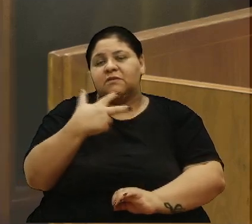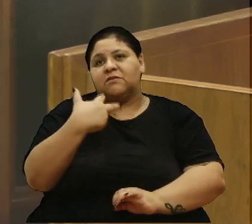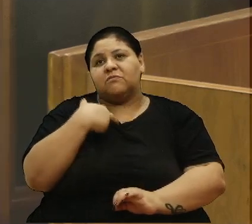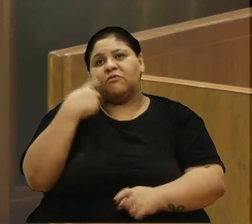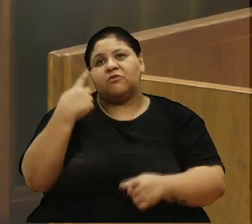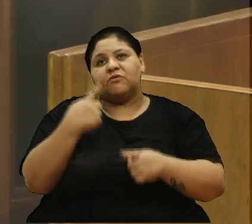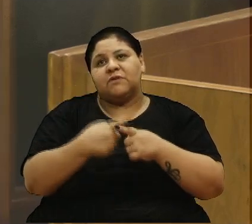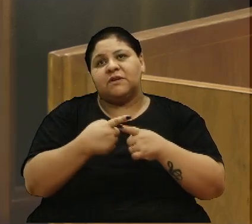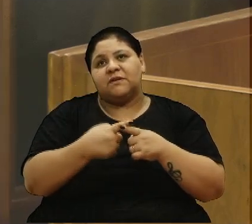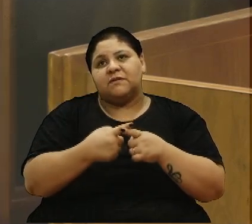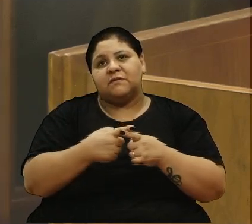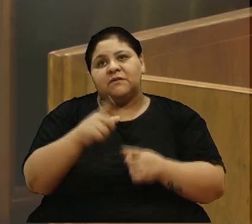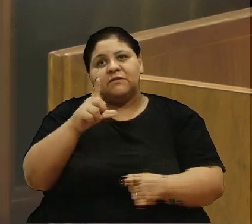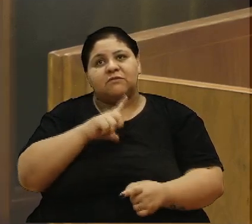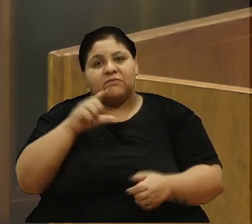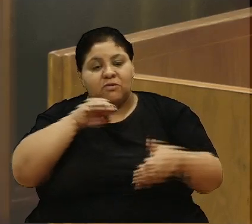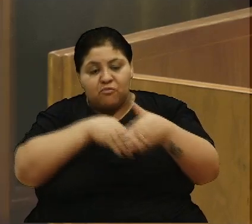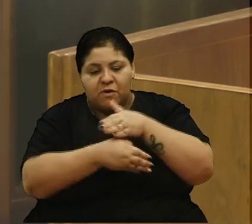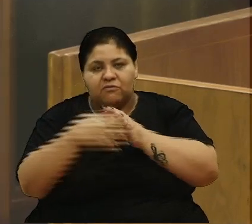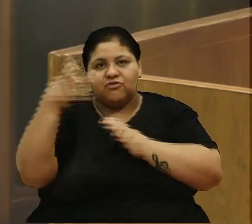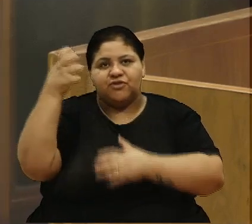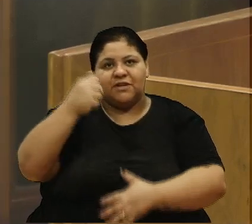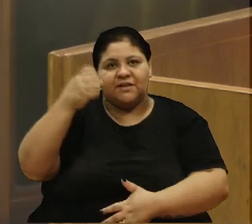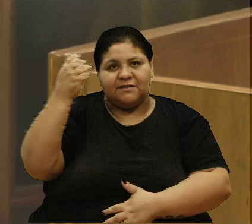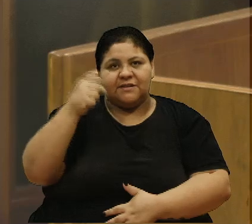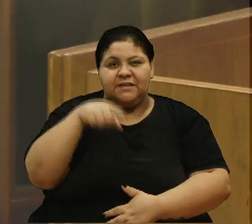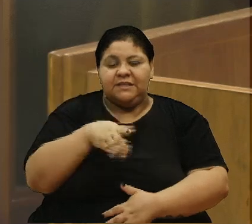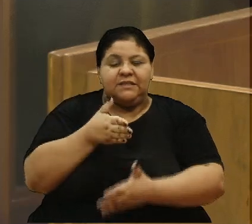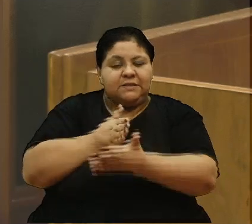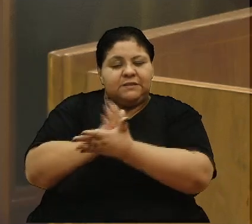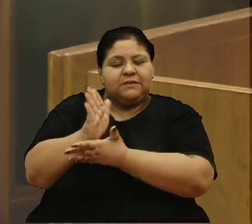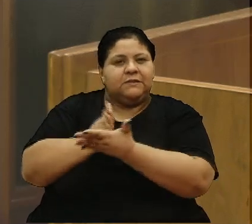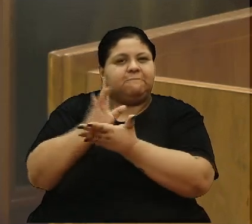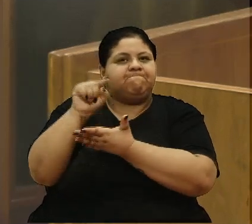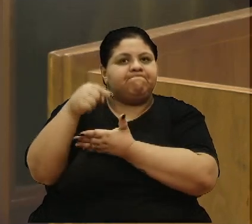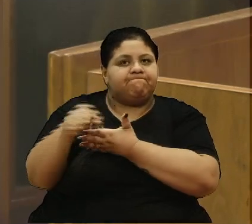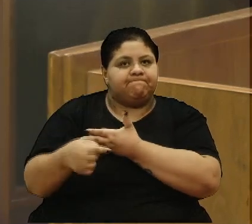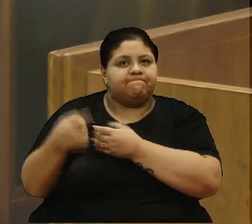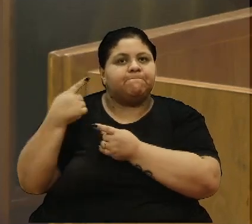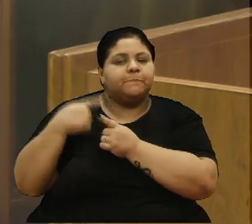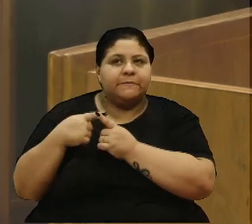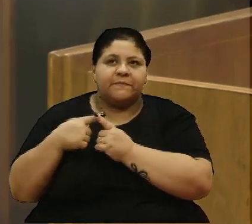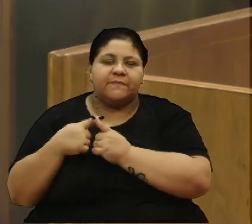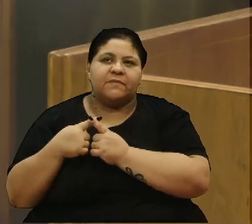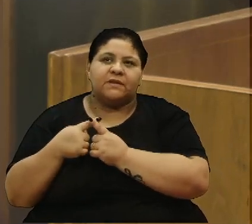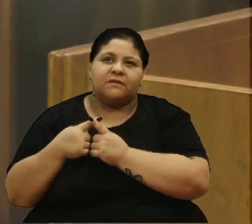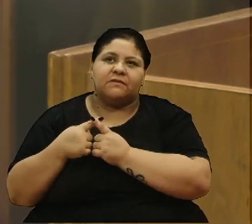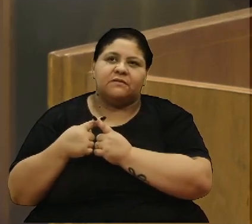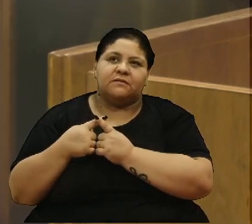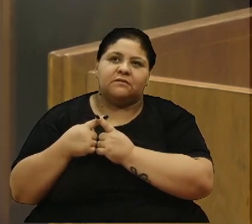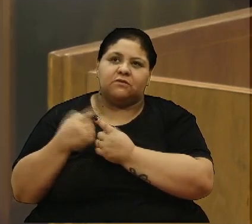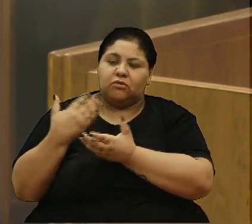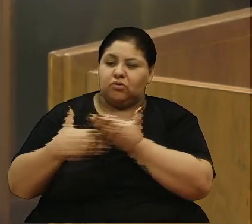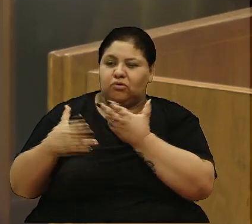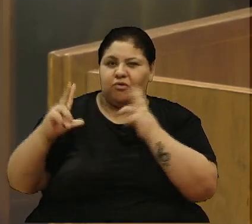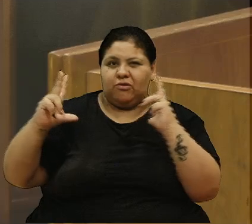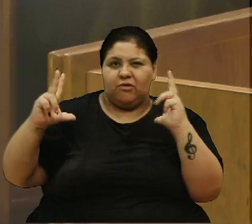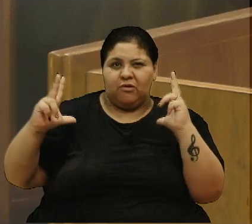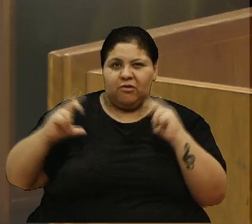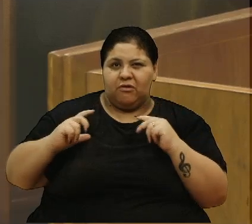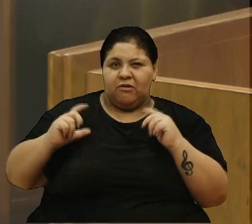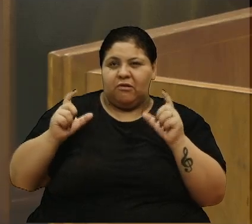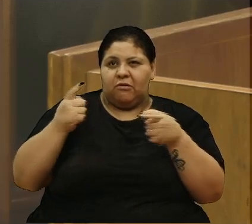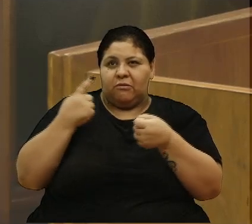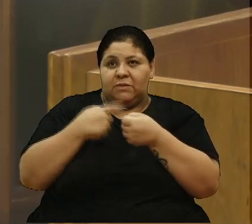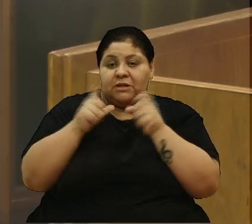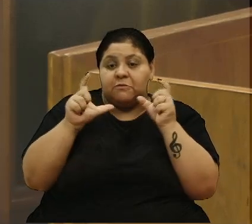porque a gente não tem um banco de leite. E isso me incomodava profundamente, porque, com todo o mérito, umas cidades muito menores